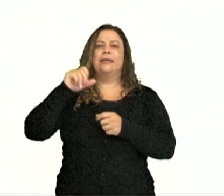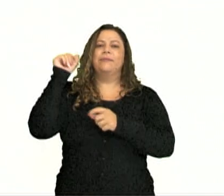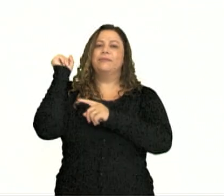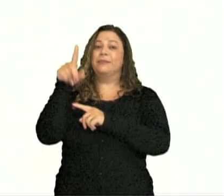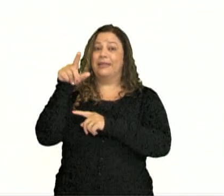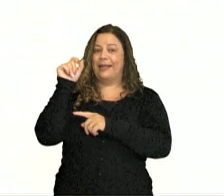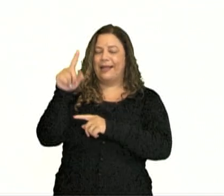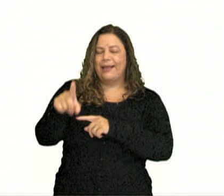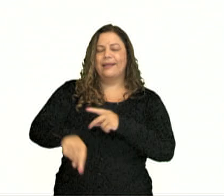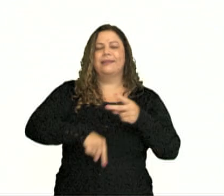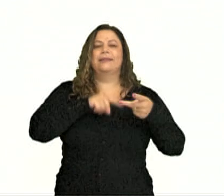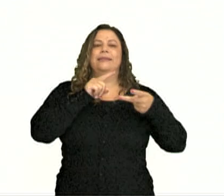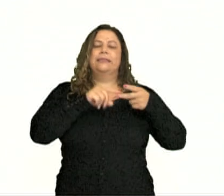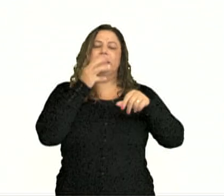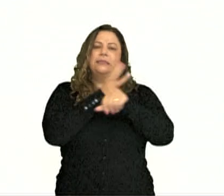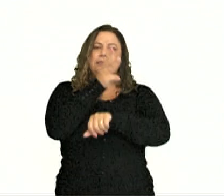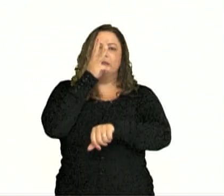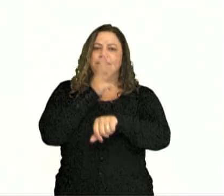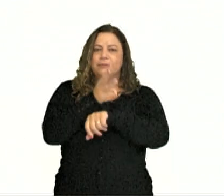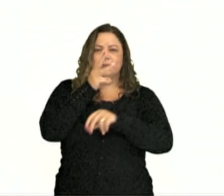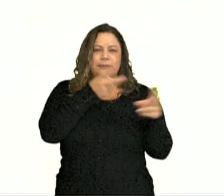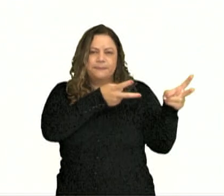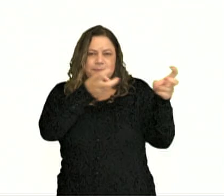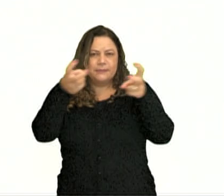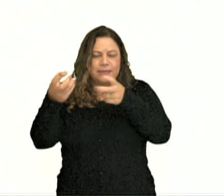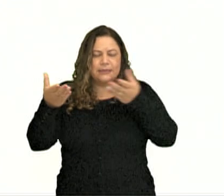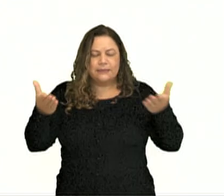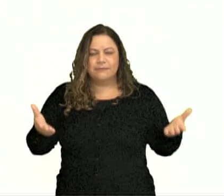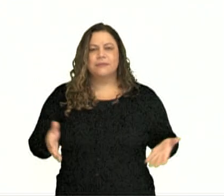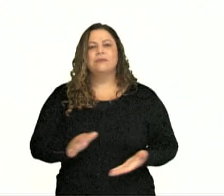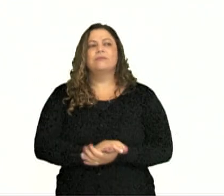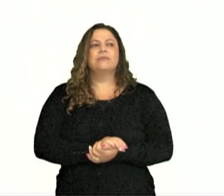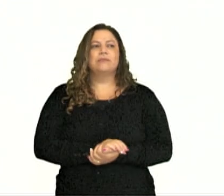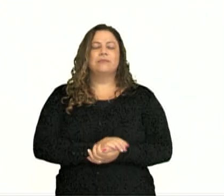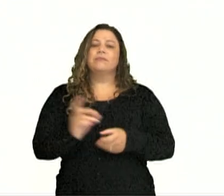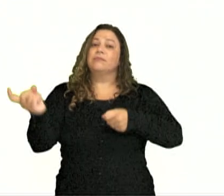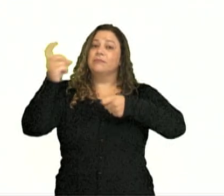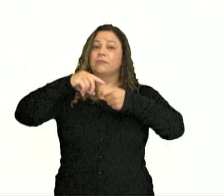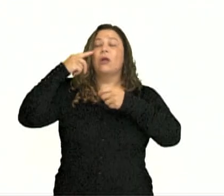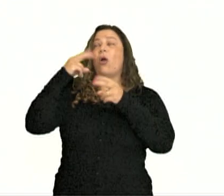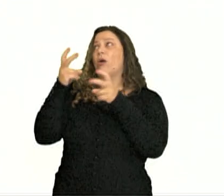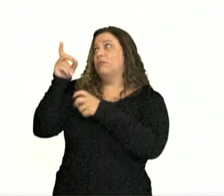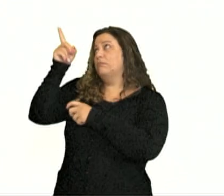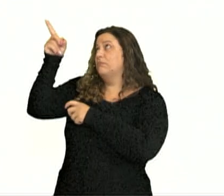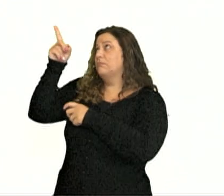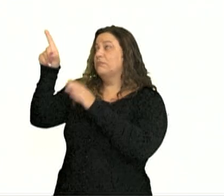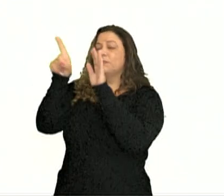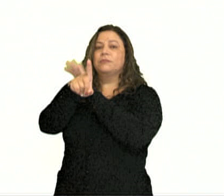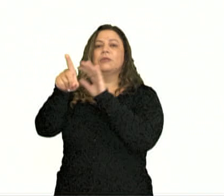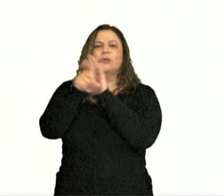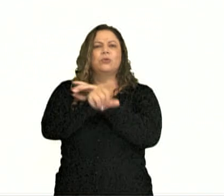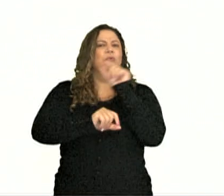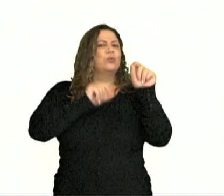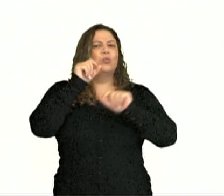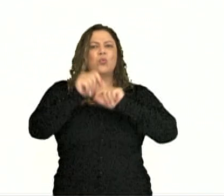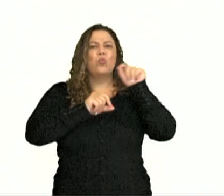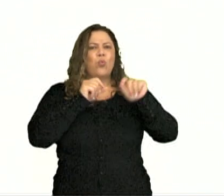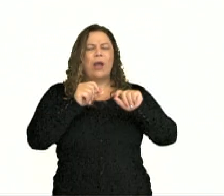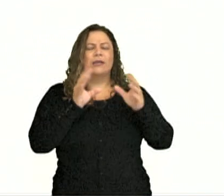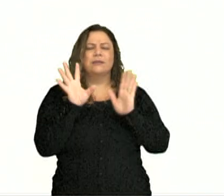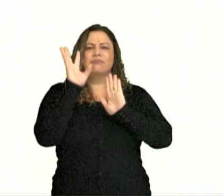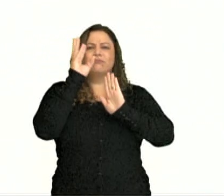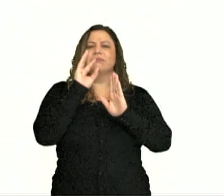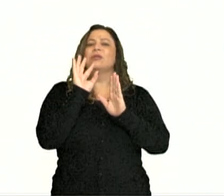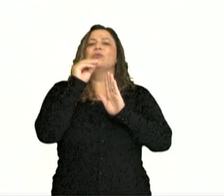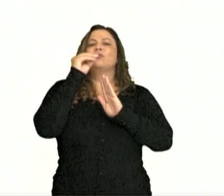o WhatsApp. Percebeu? Então, ó, retomando aqui, ó, eu perguntei para você quais os elementos